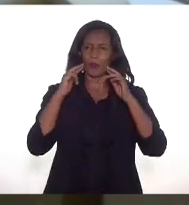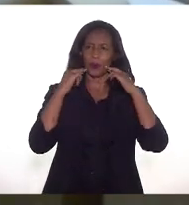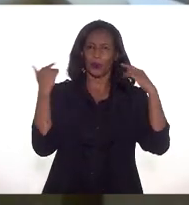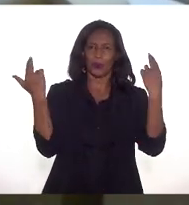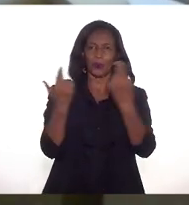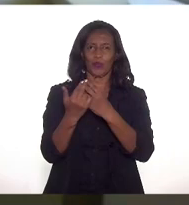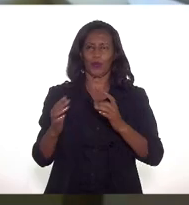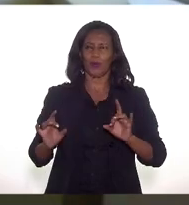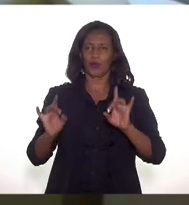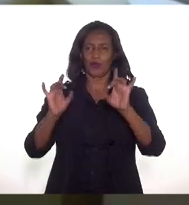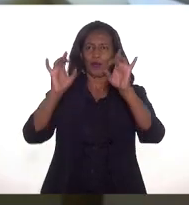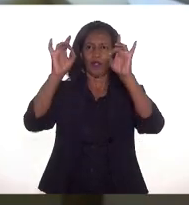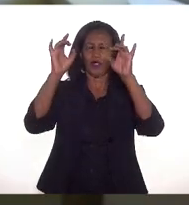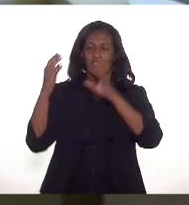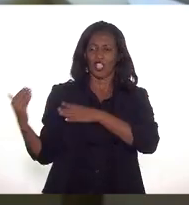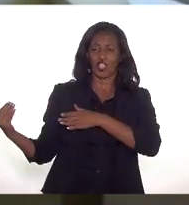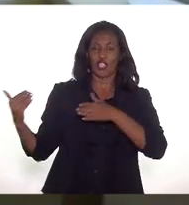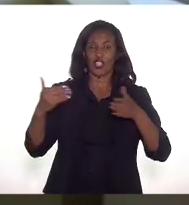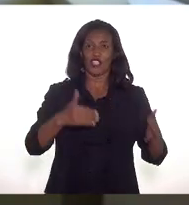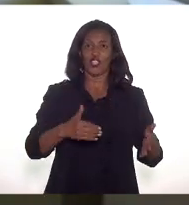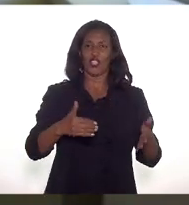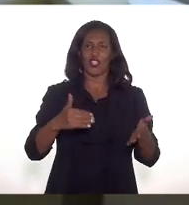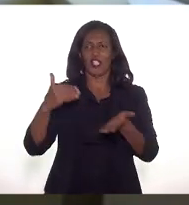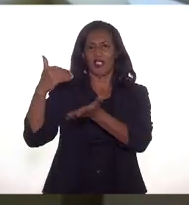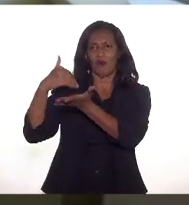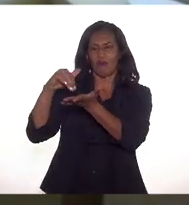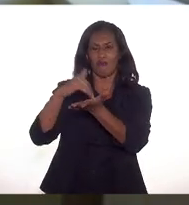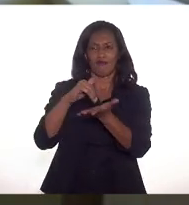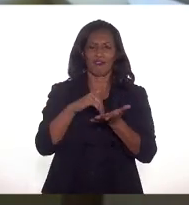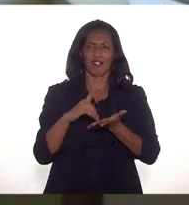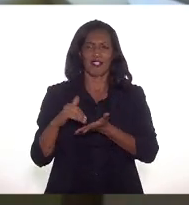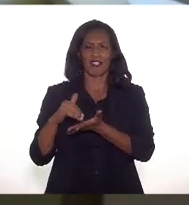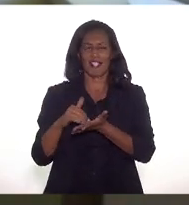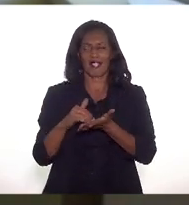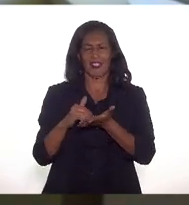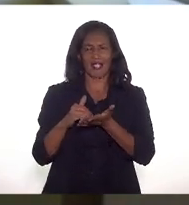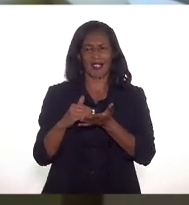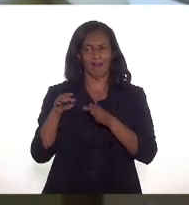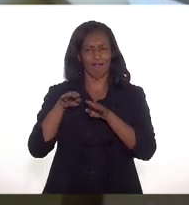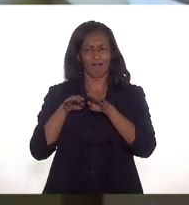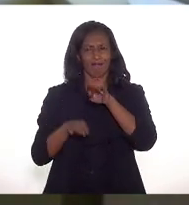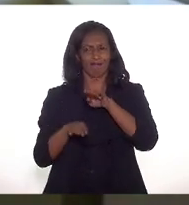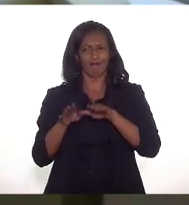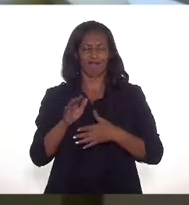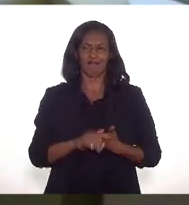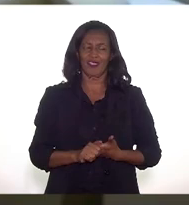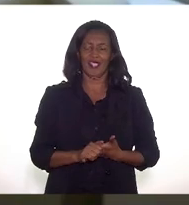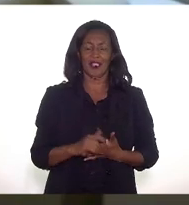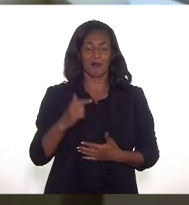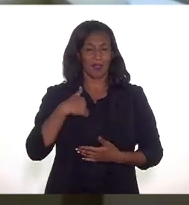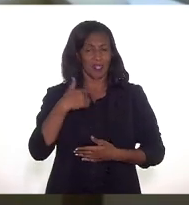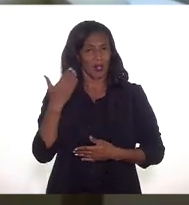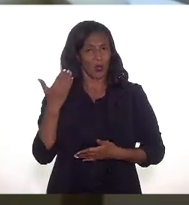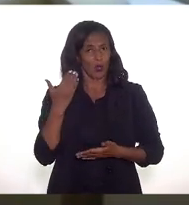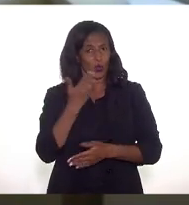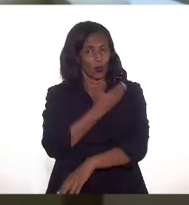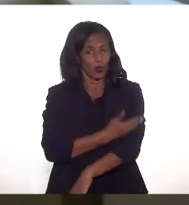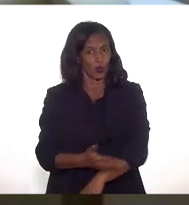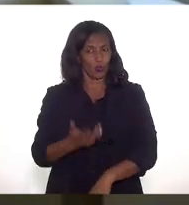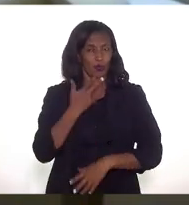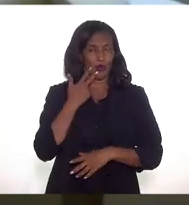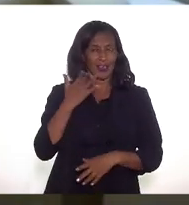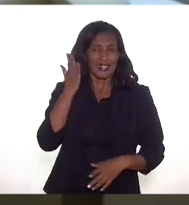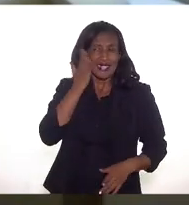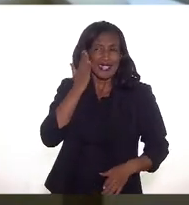um secretário especializado em generalidades. Uma vez eu costumo dizer, sabe tanto